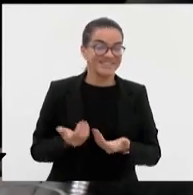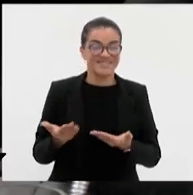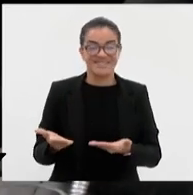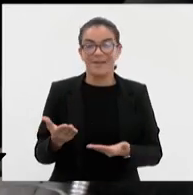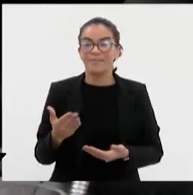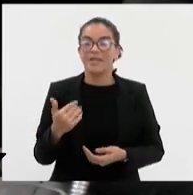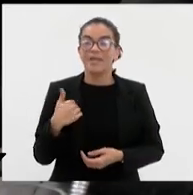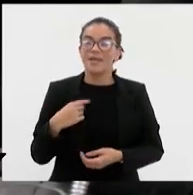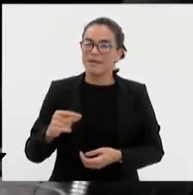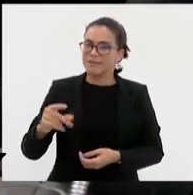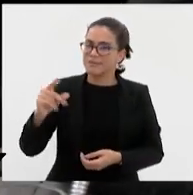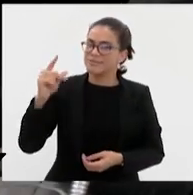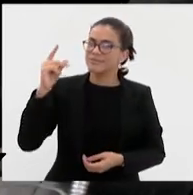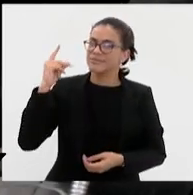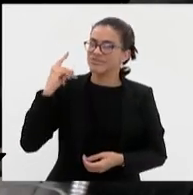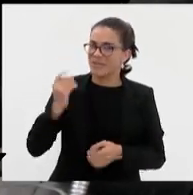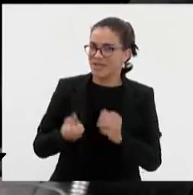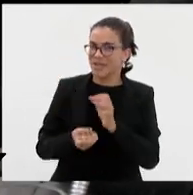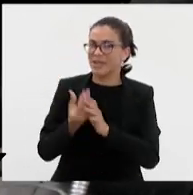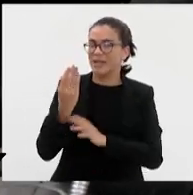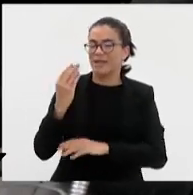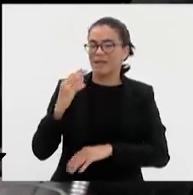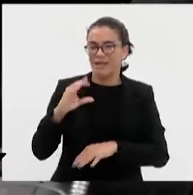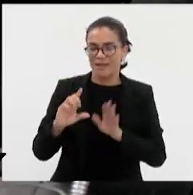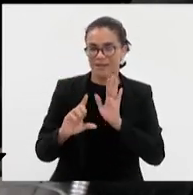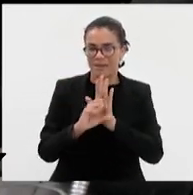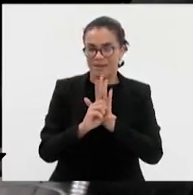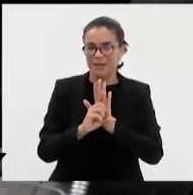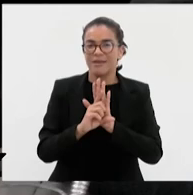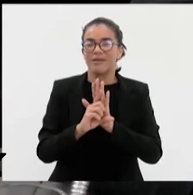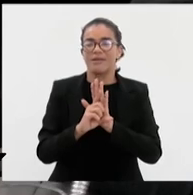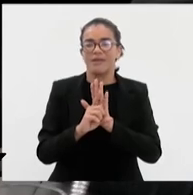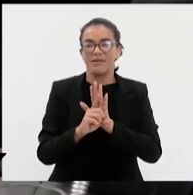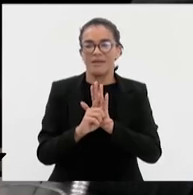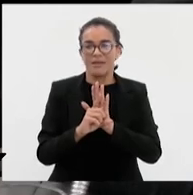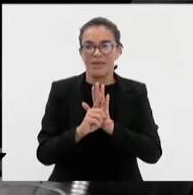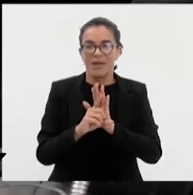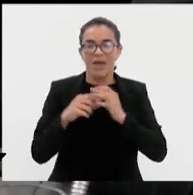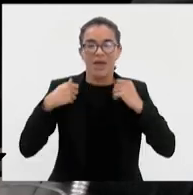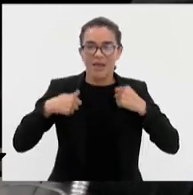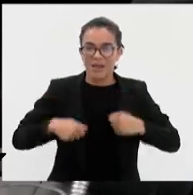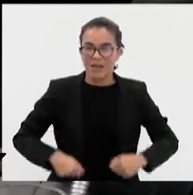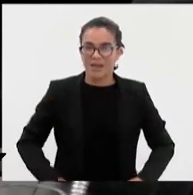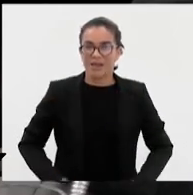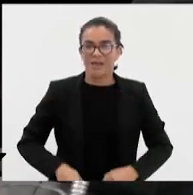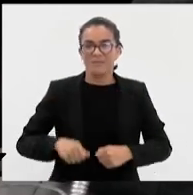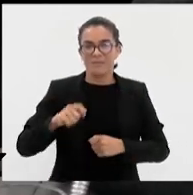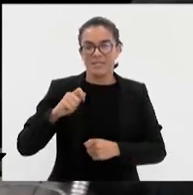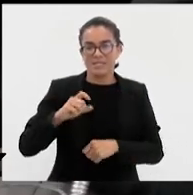que eu já tinha feito a lei que institui os camisas negras como...